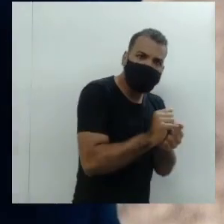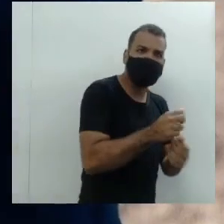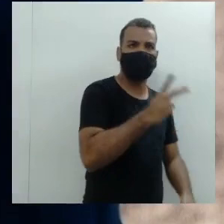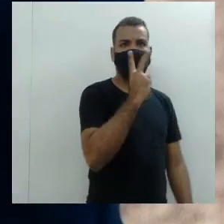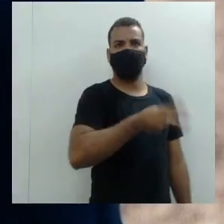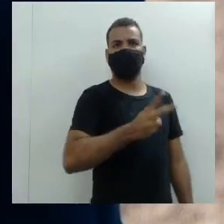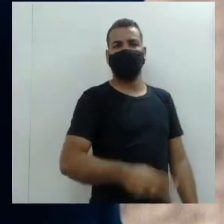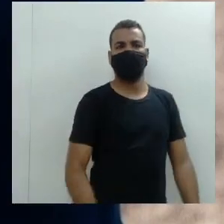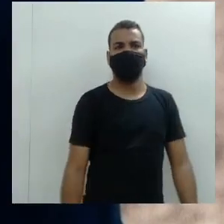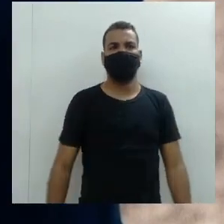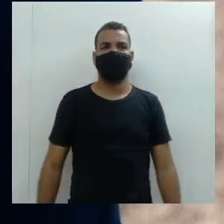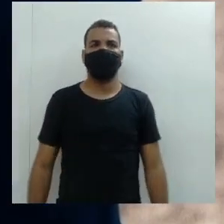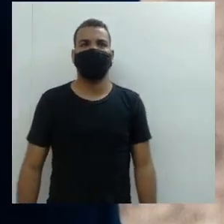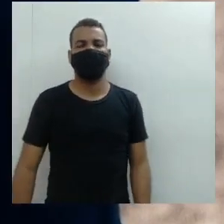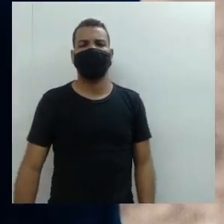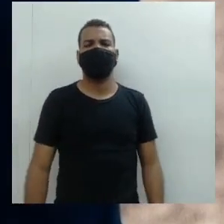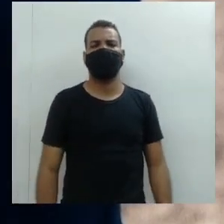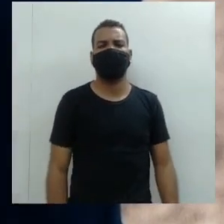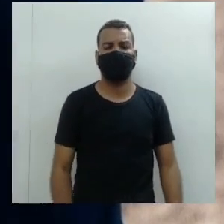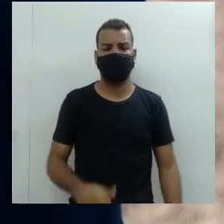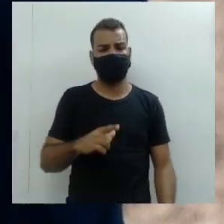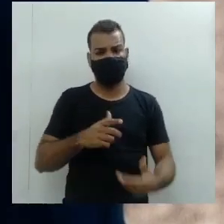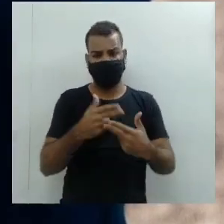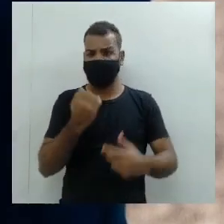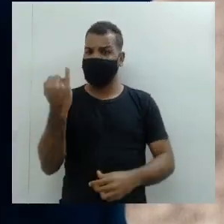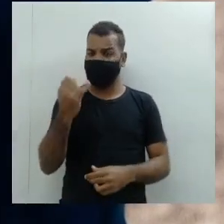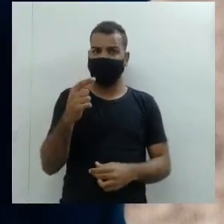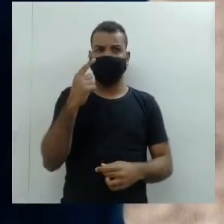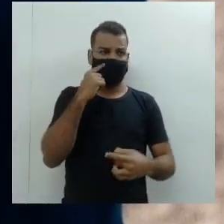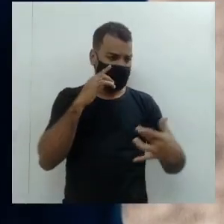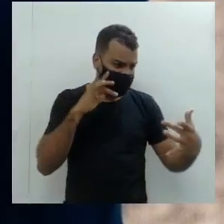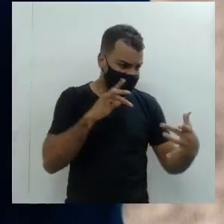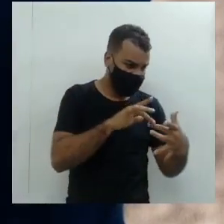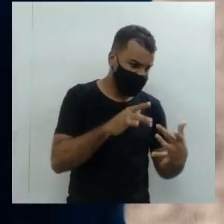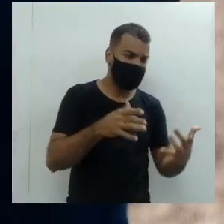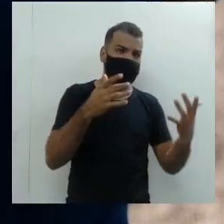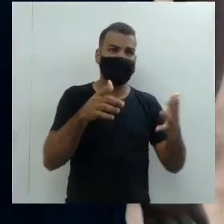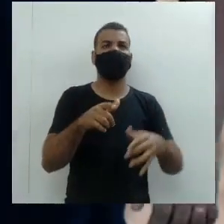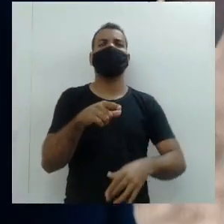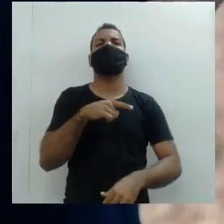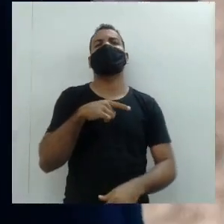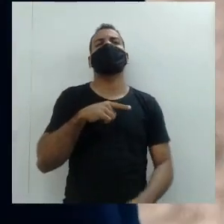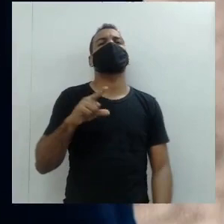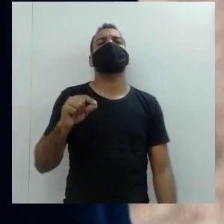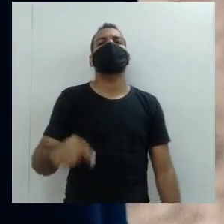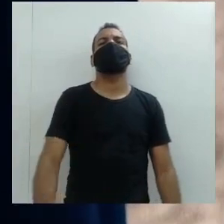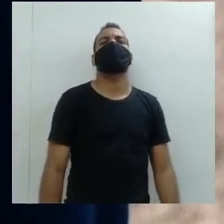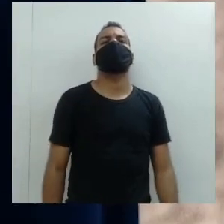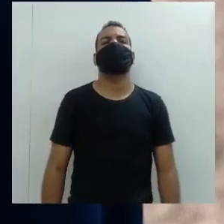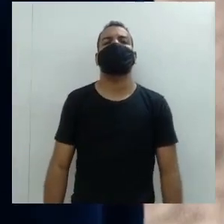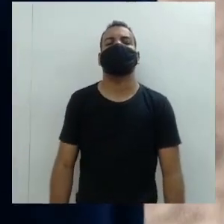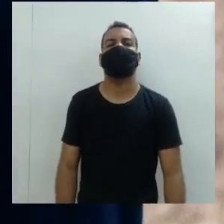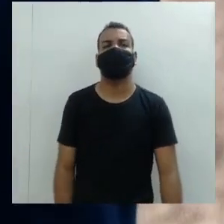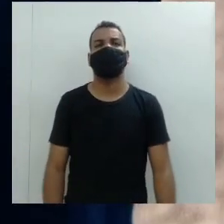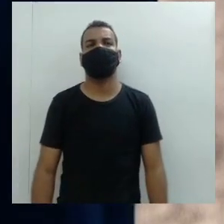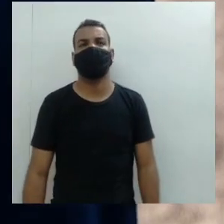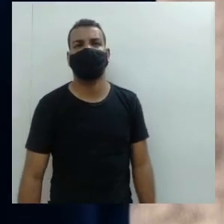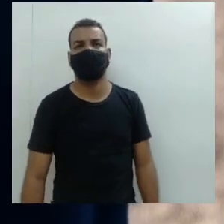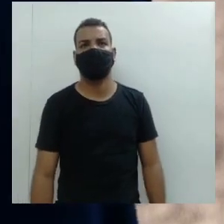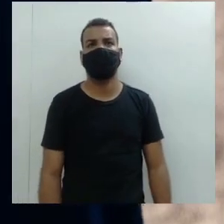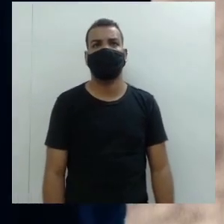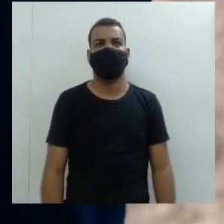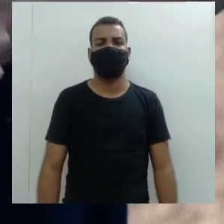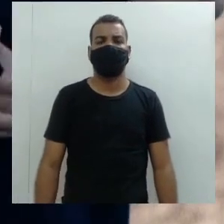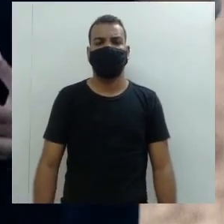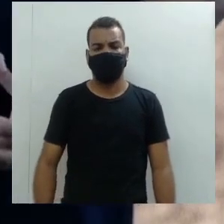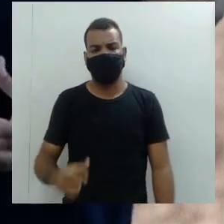anistia, trabalha tantos pontos aqui importantes, é um intelectual conectado. E nós temos aqui... Lembrando do mundo, a gente podia dizer que ele tinha um senso